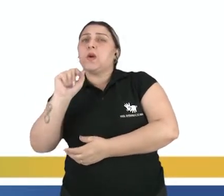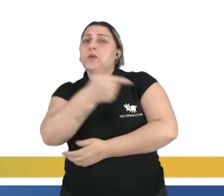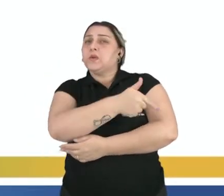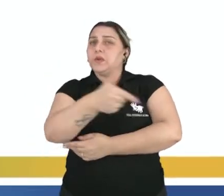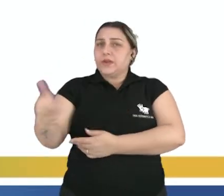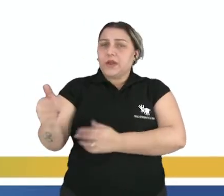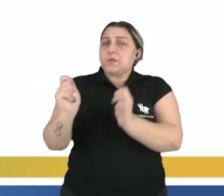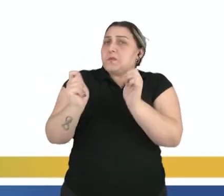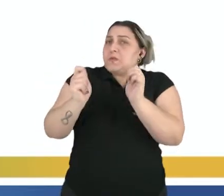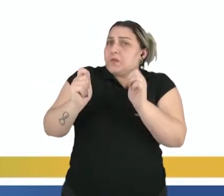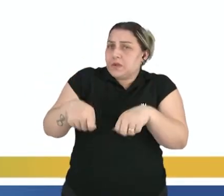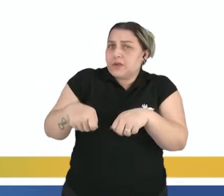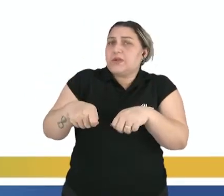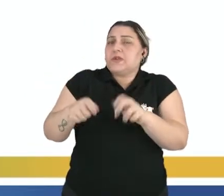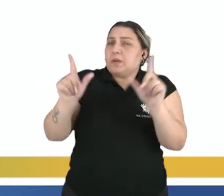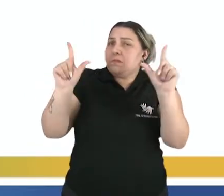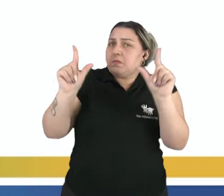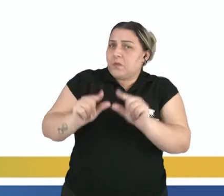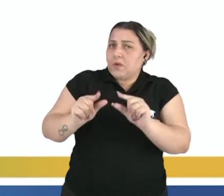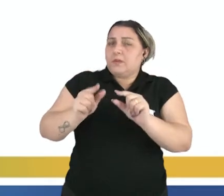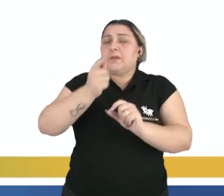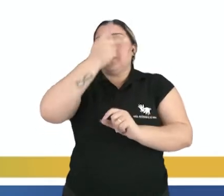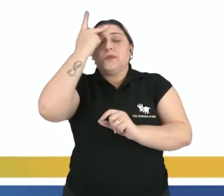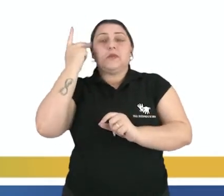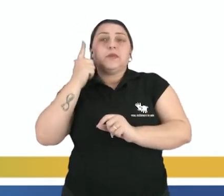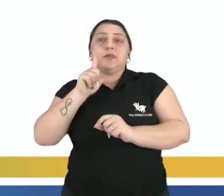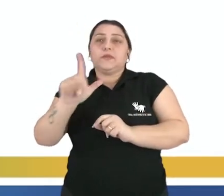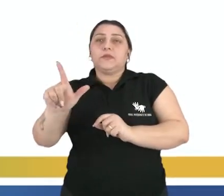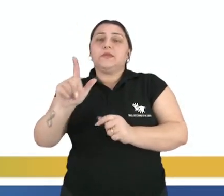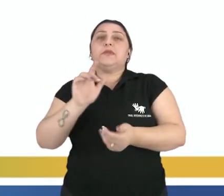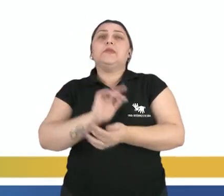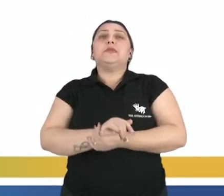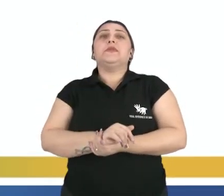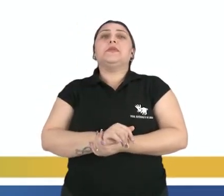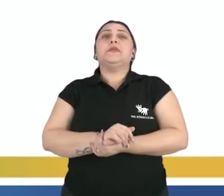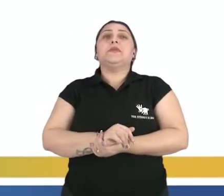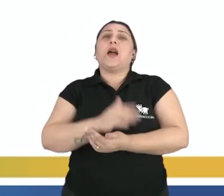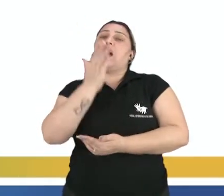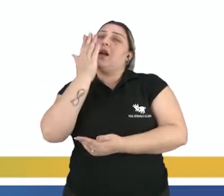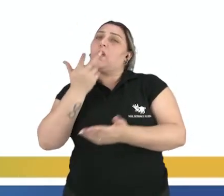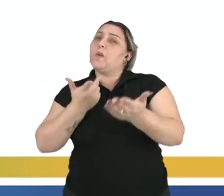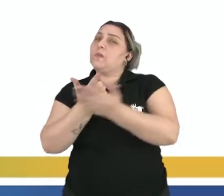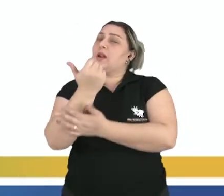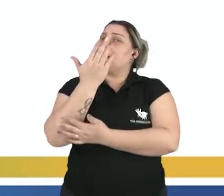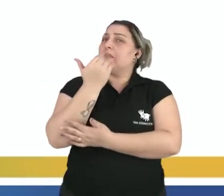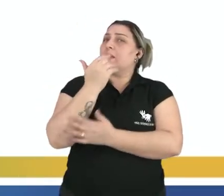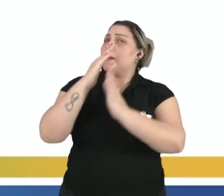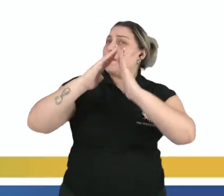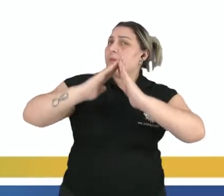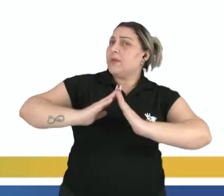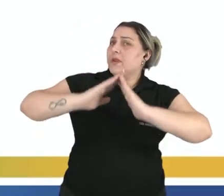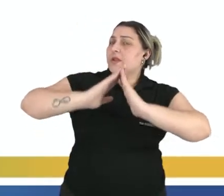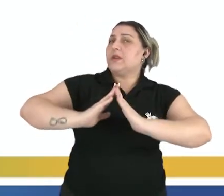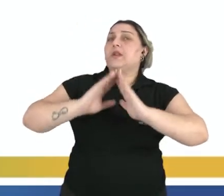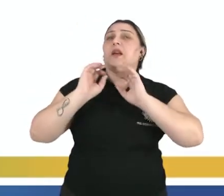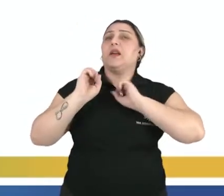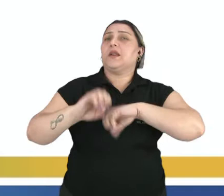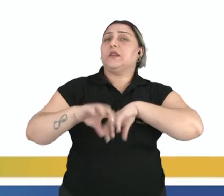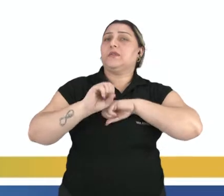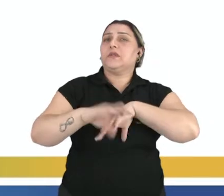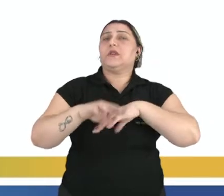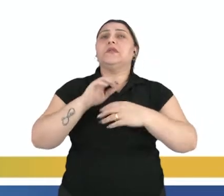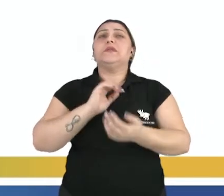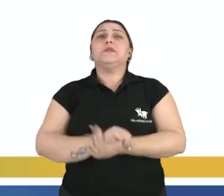há condições mínimas para que a pessoa consiga custear a sua alimentação, moradia,